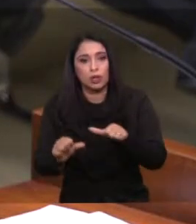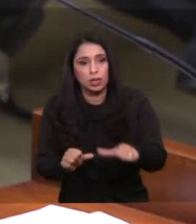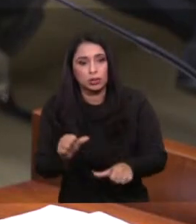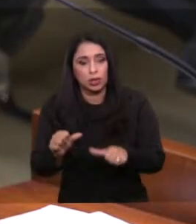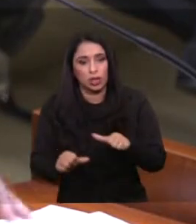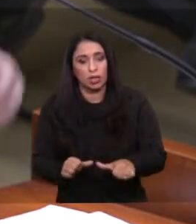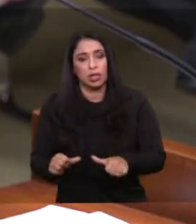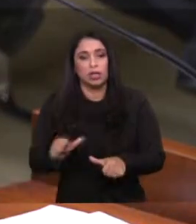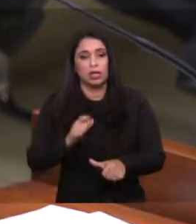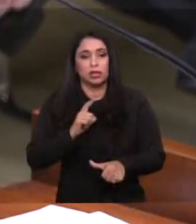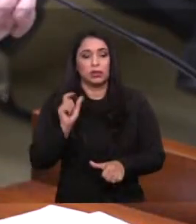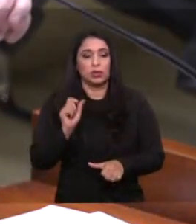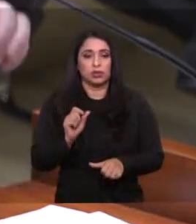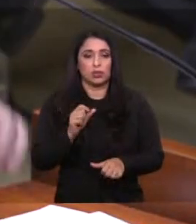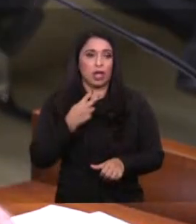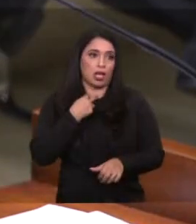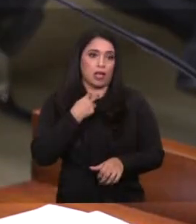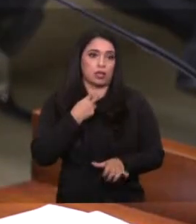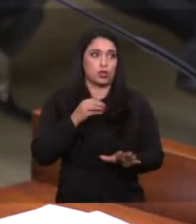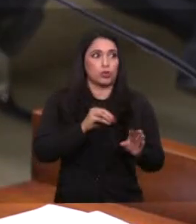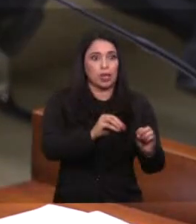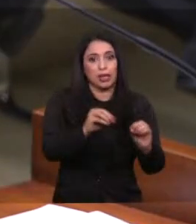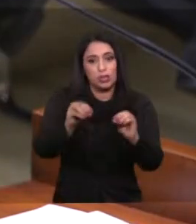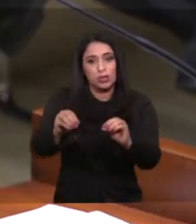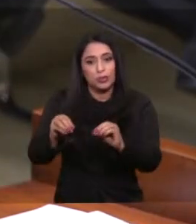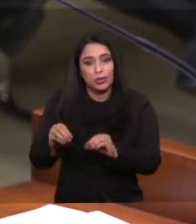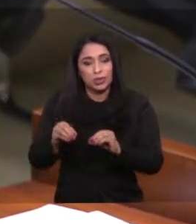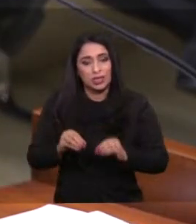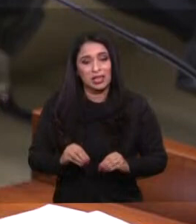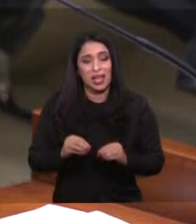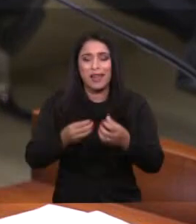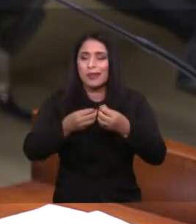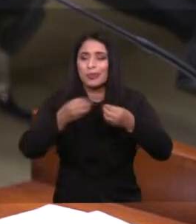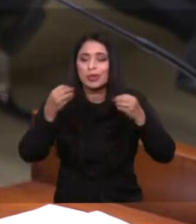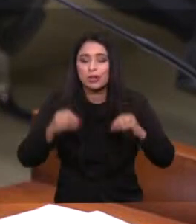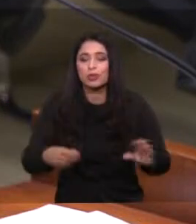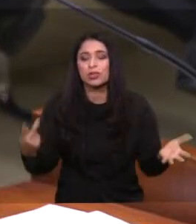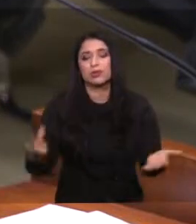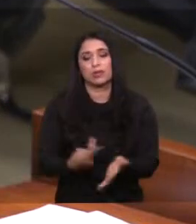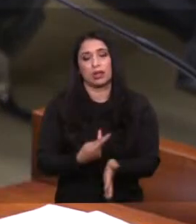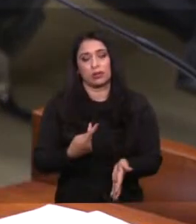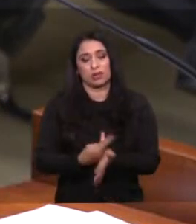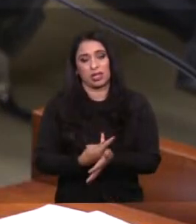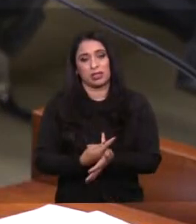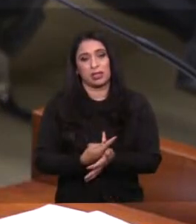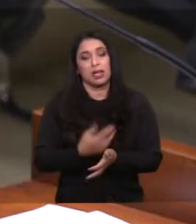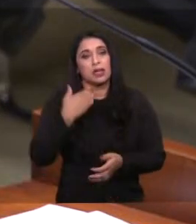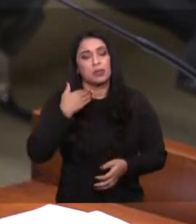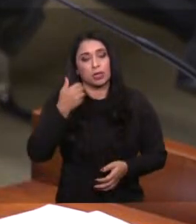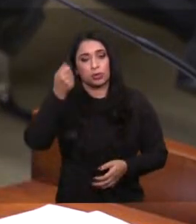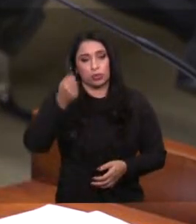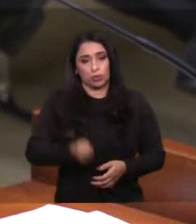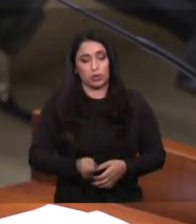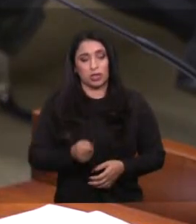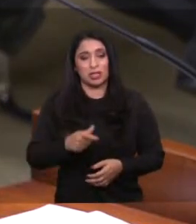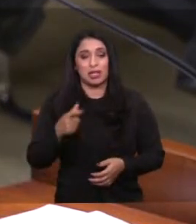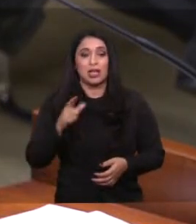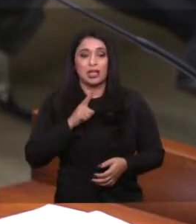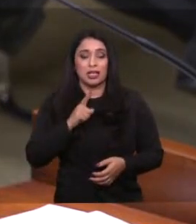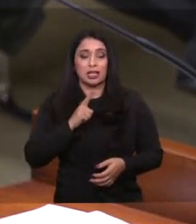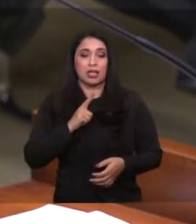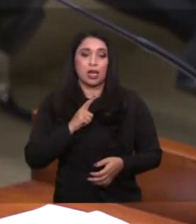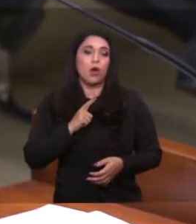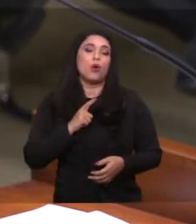da inamovibilidade é manifesta, com prejuízo não apenas ao exercício da magistratura e ao funcionamento do